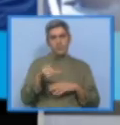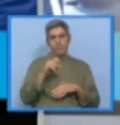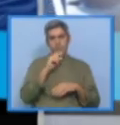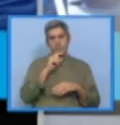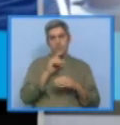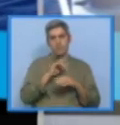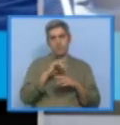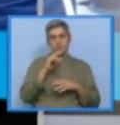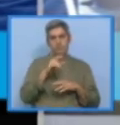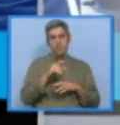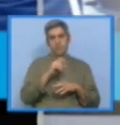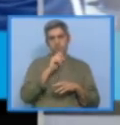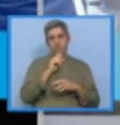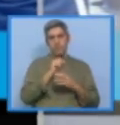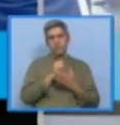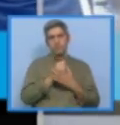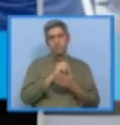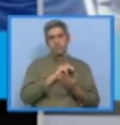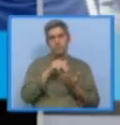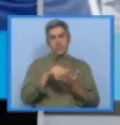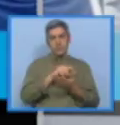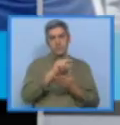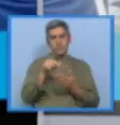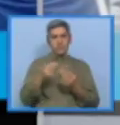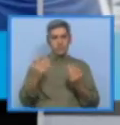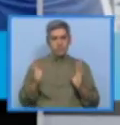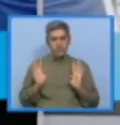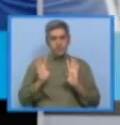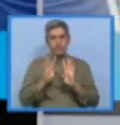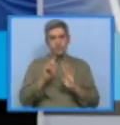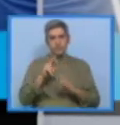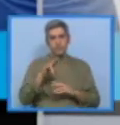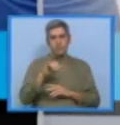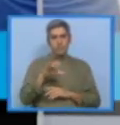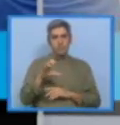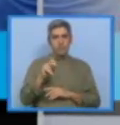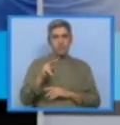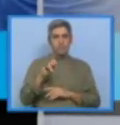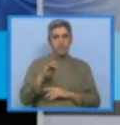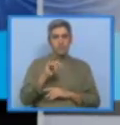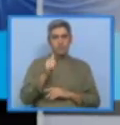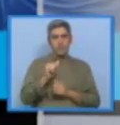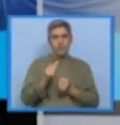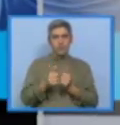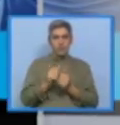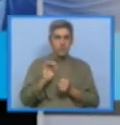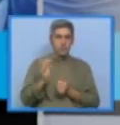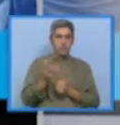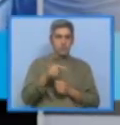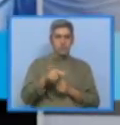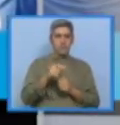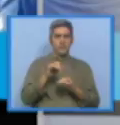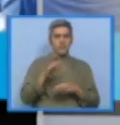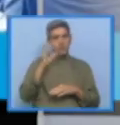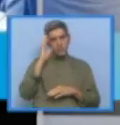seja sensível a isso e que marque presença, porque mais do que nós é o Rui Carvalho que merecia estar bem acompanhado nesse fim